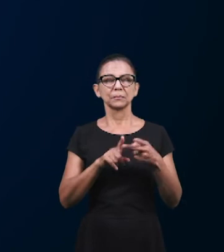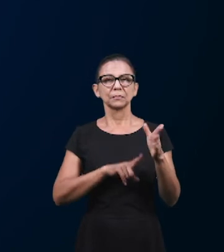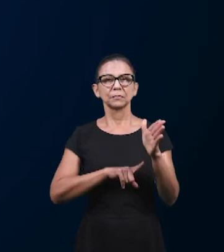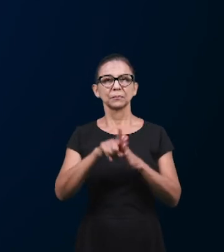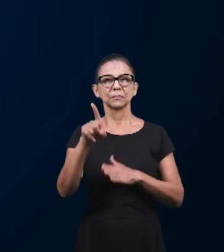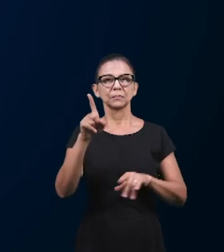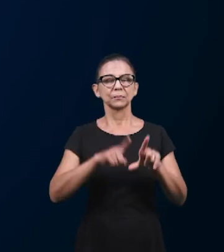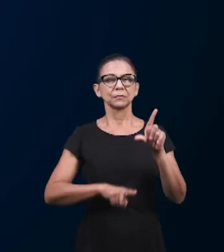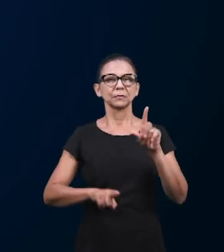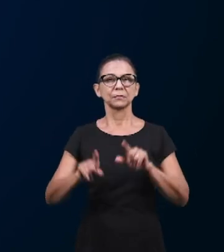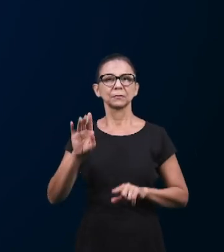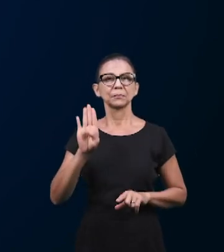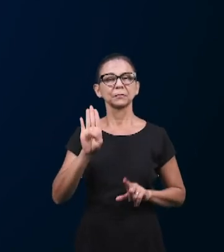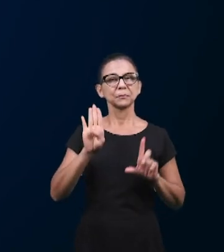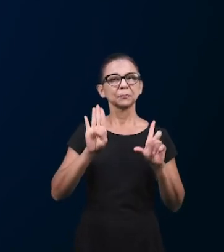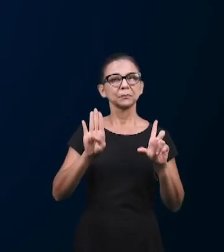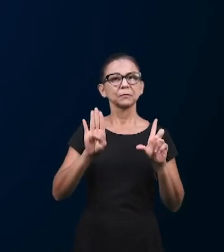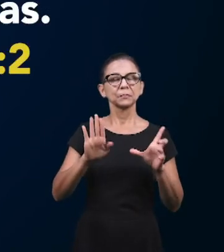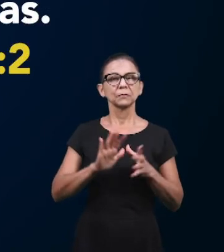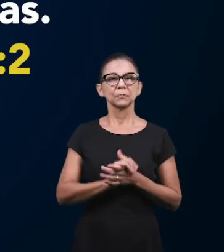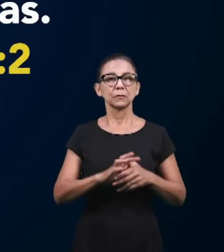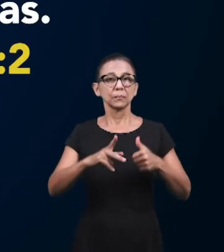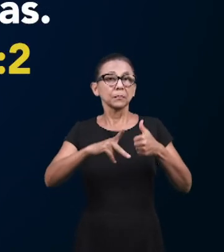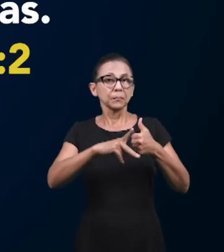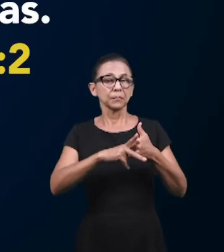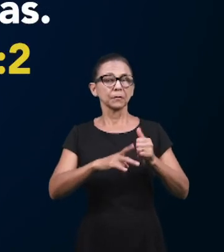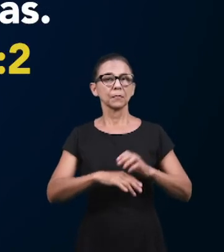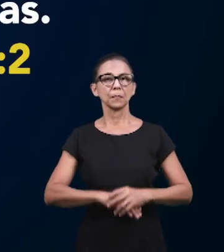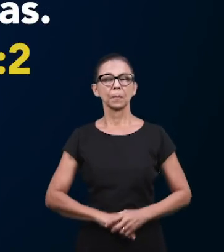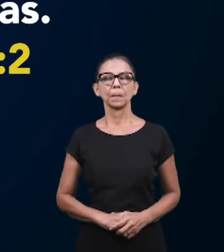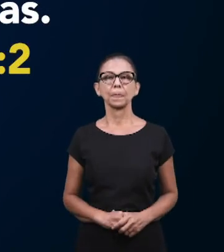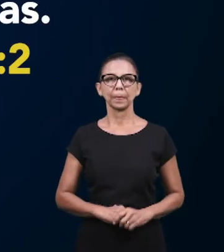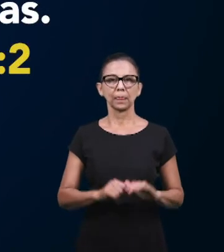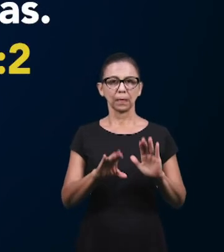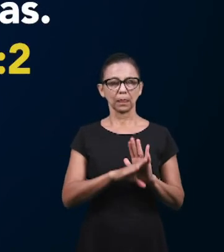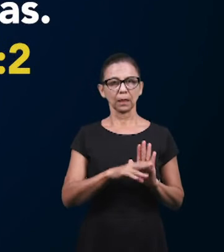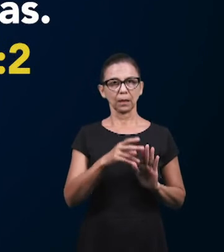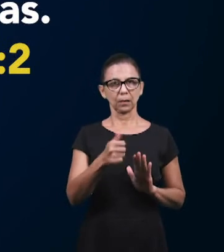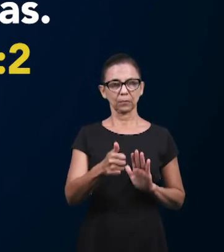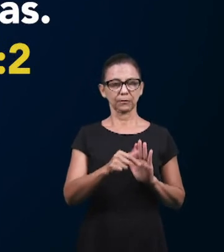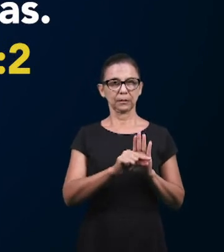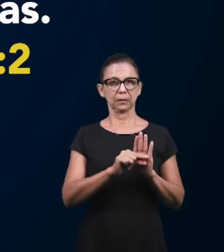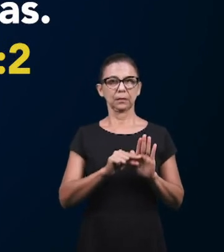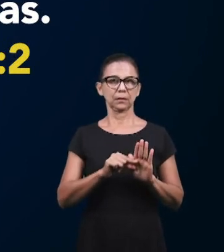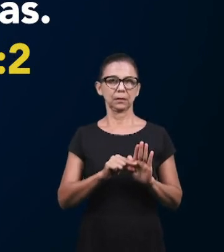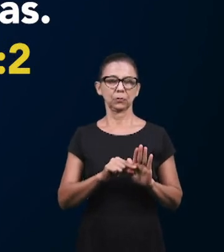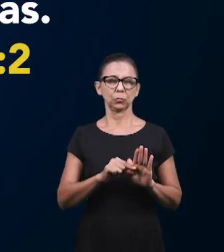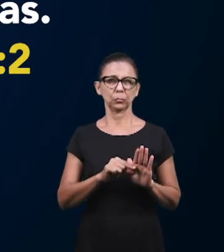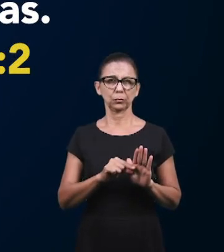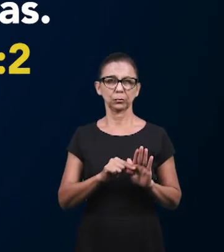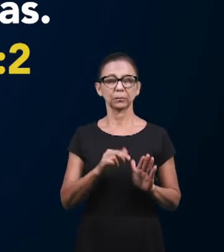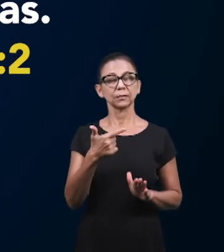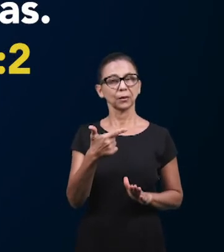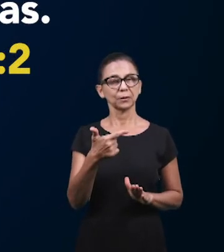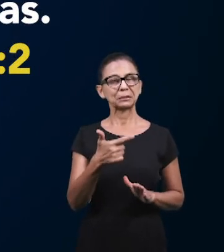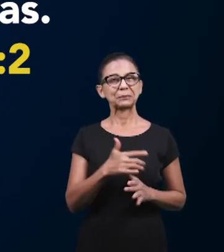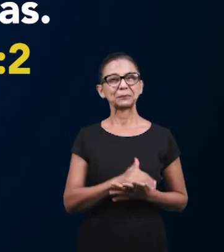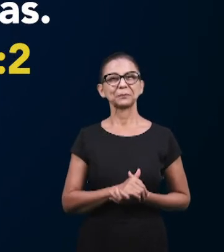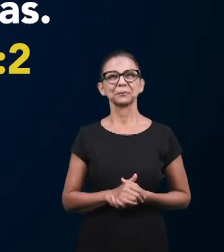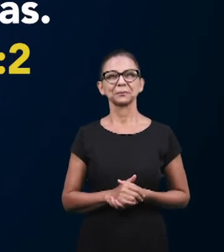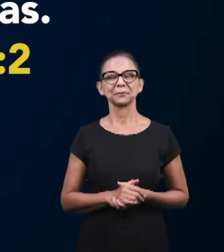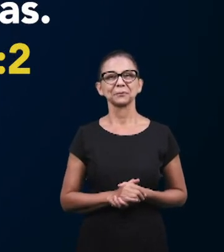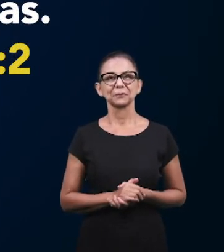encontramos no livro de 1 Pedro, capítulo 1, versículo 2,